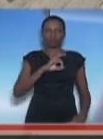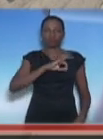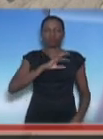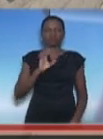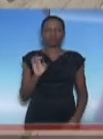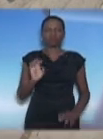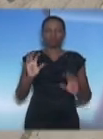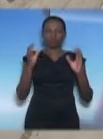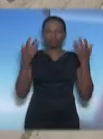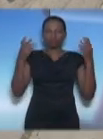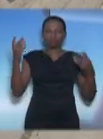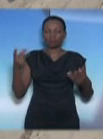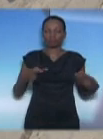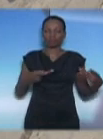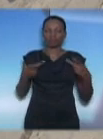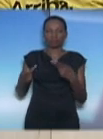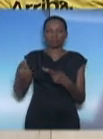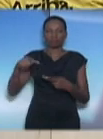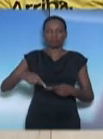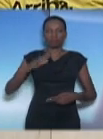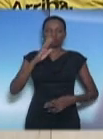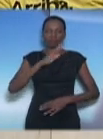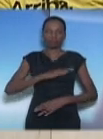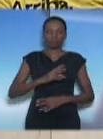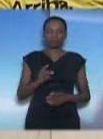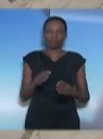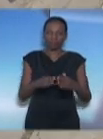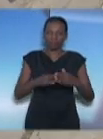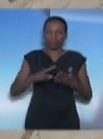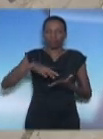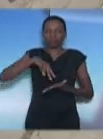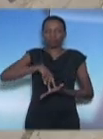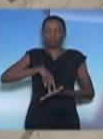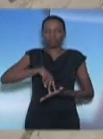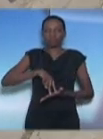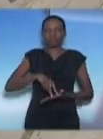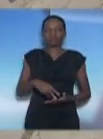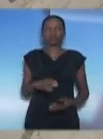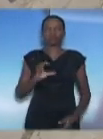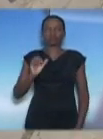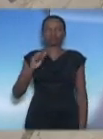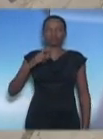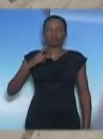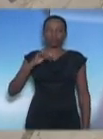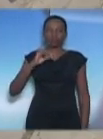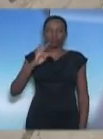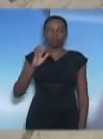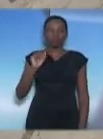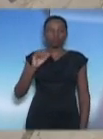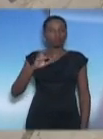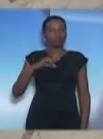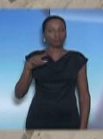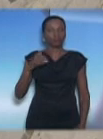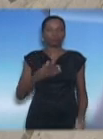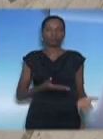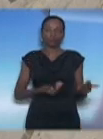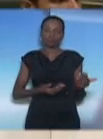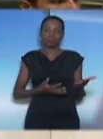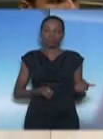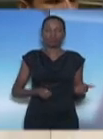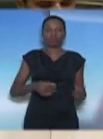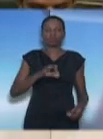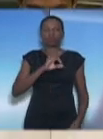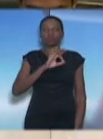visita nessa tarde. Por favor, levanta, capitão. O capitão Alden, ele é um jovem oficial da Polícia Militar do Estado da